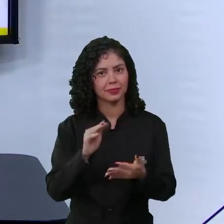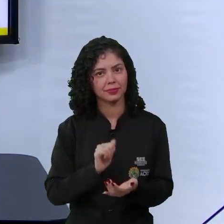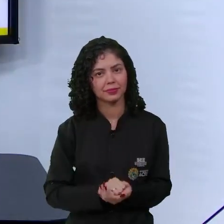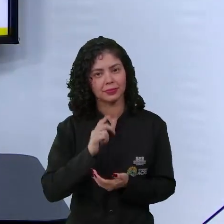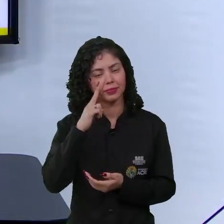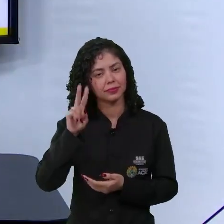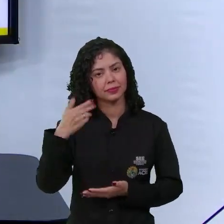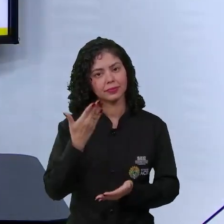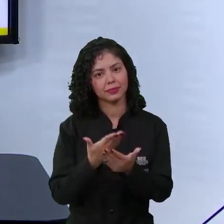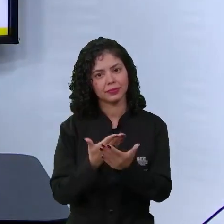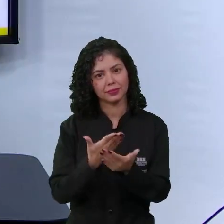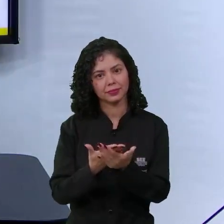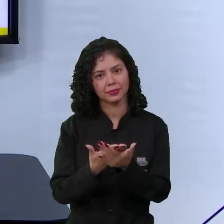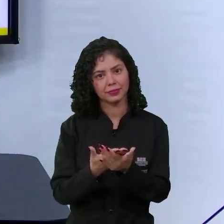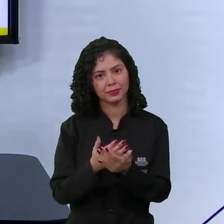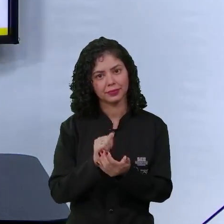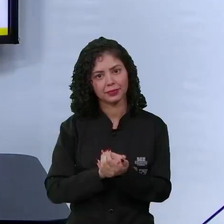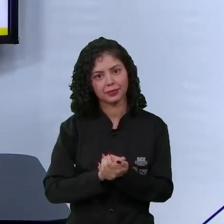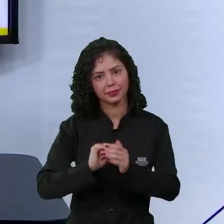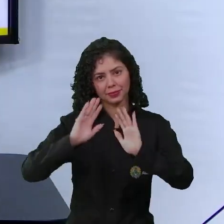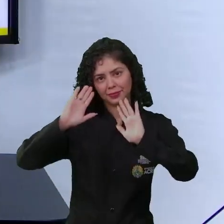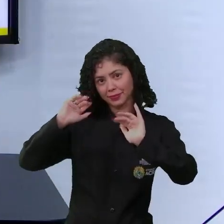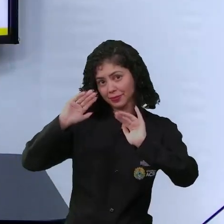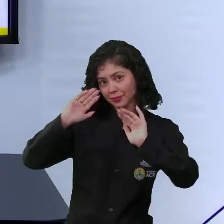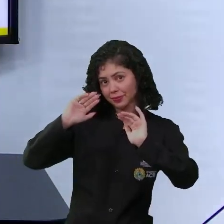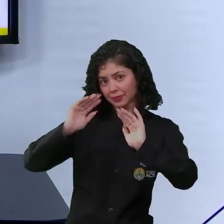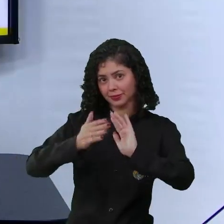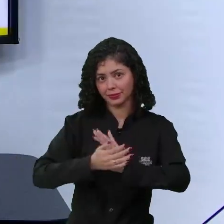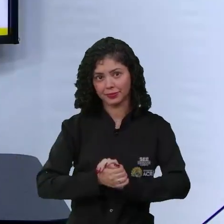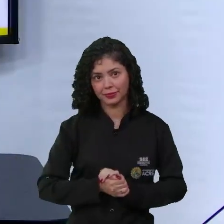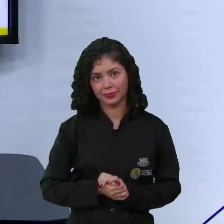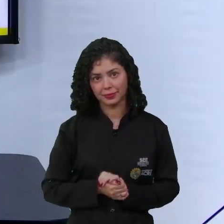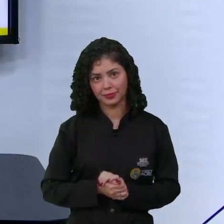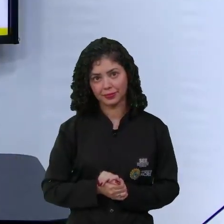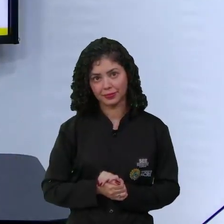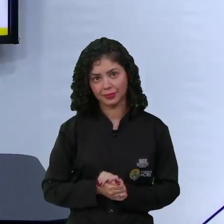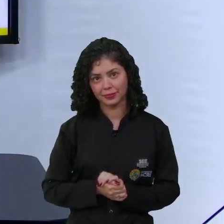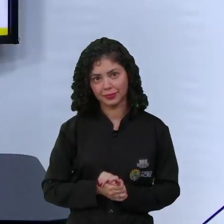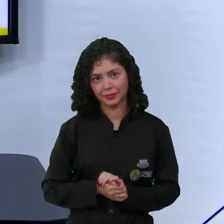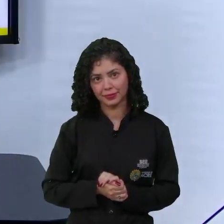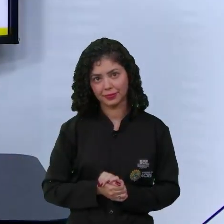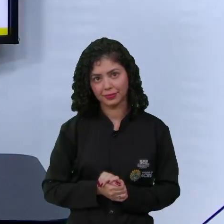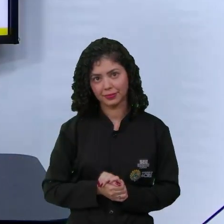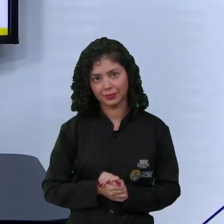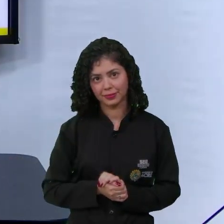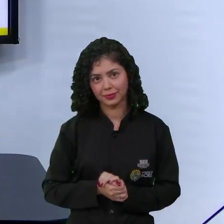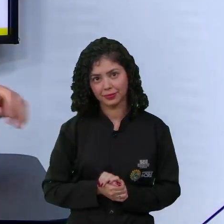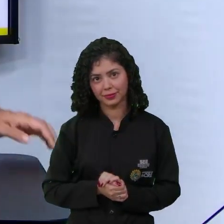Nos vemos em uma próxima oportunidade e até mais. Tchau, tchau.